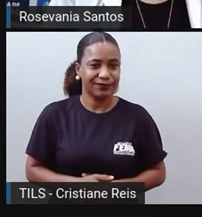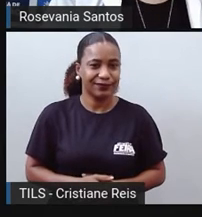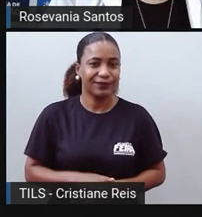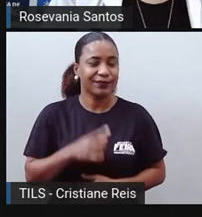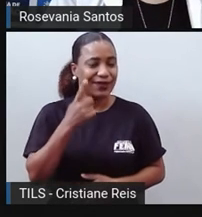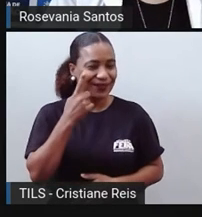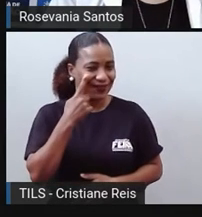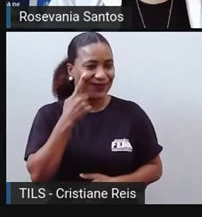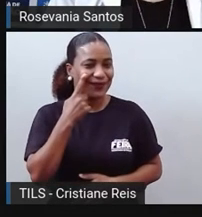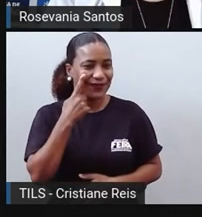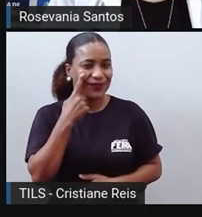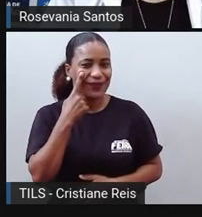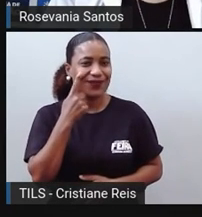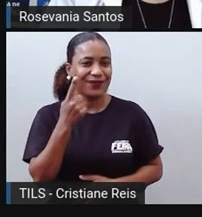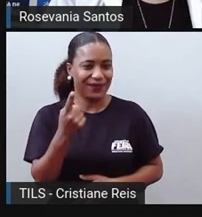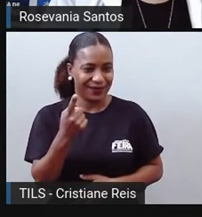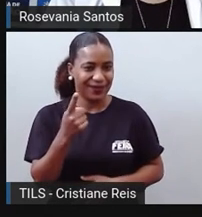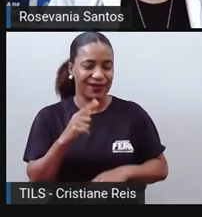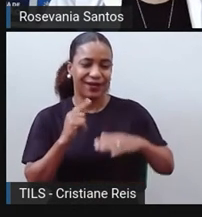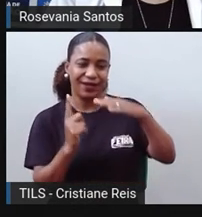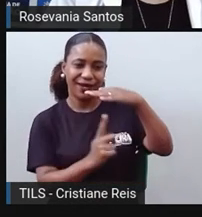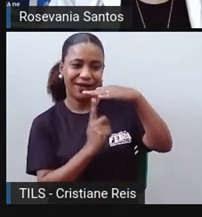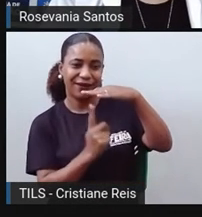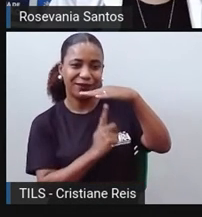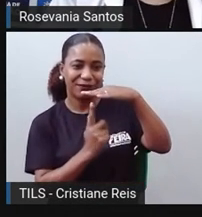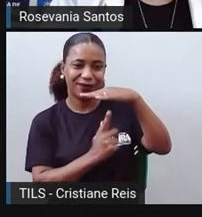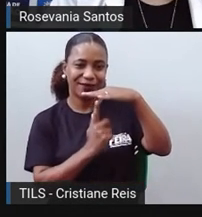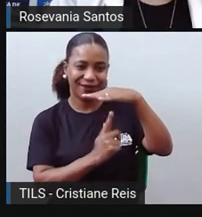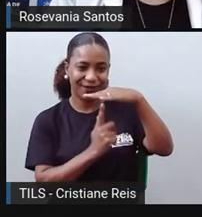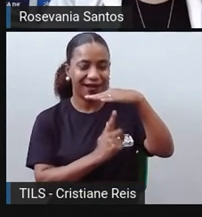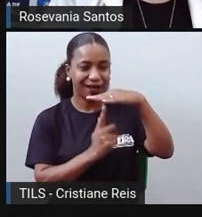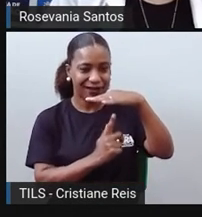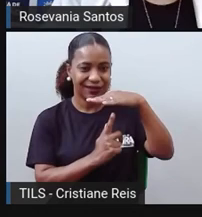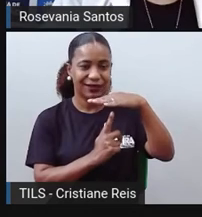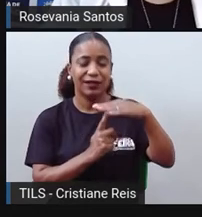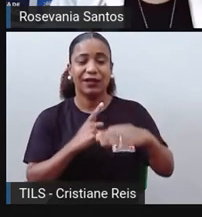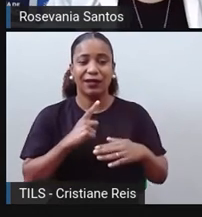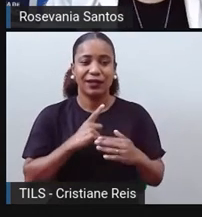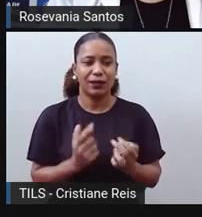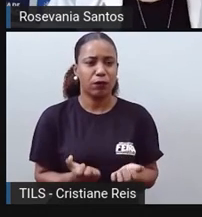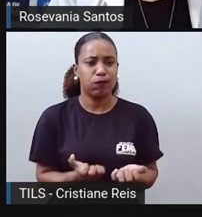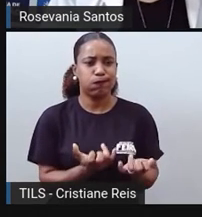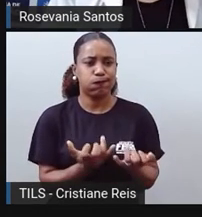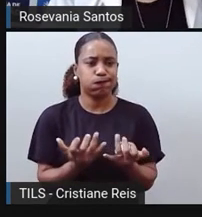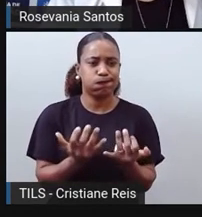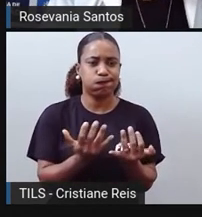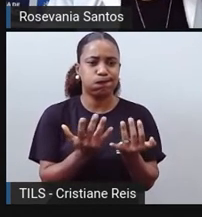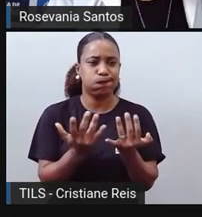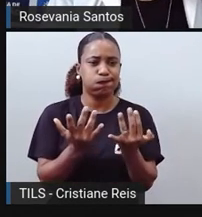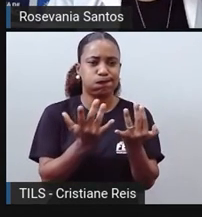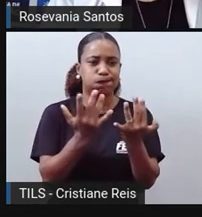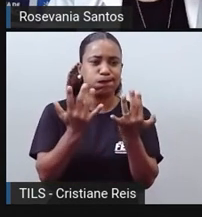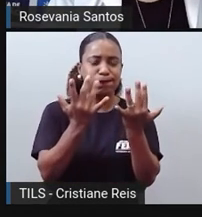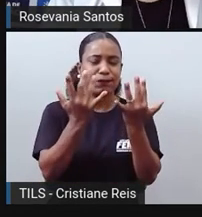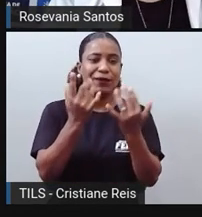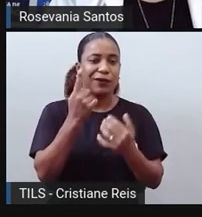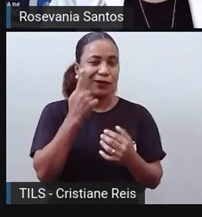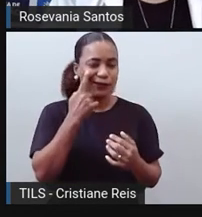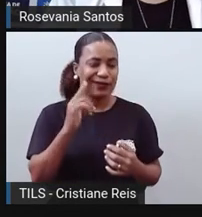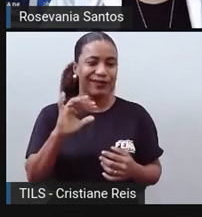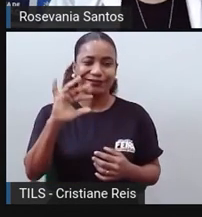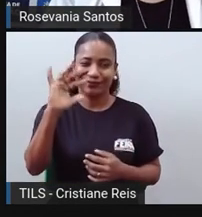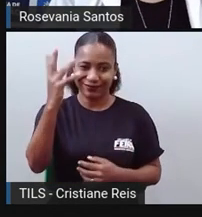esses gases, né, essas partículas, né, só para a gente entender essa situação, olha que